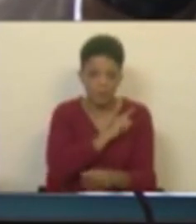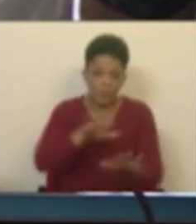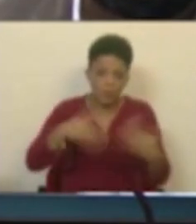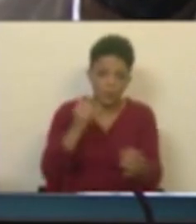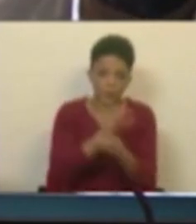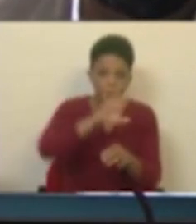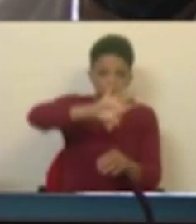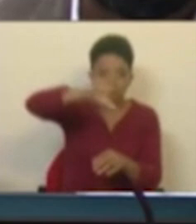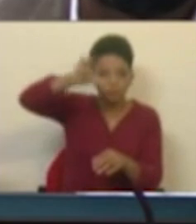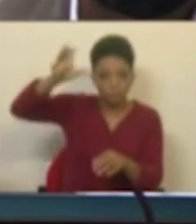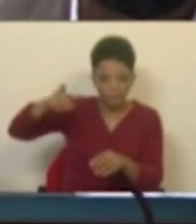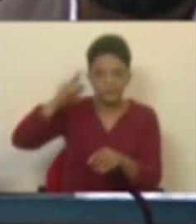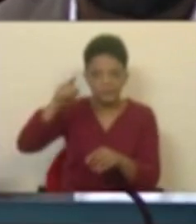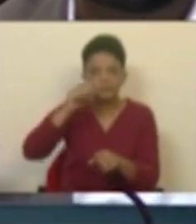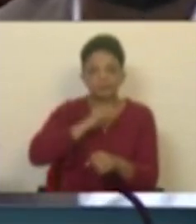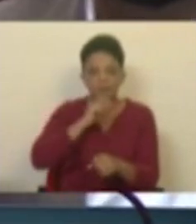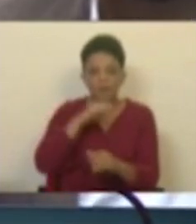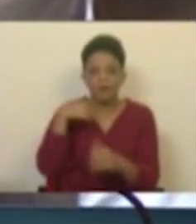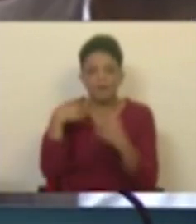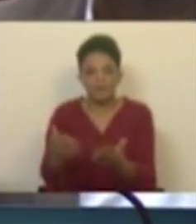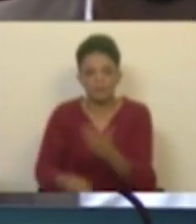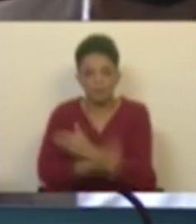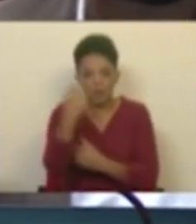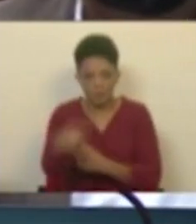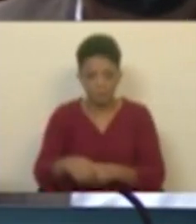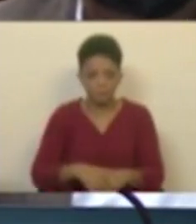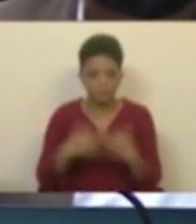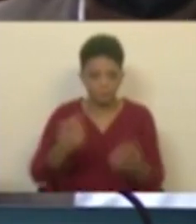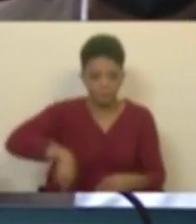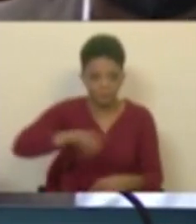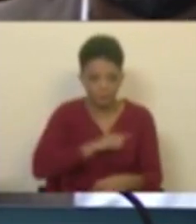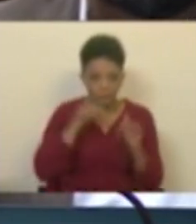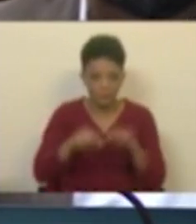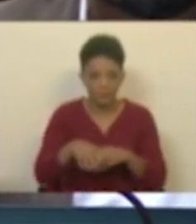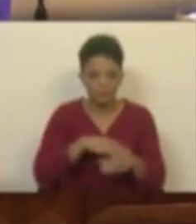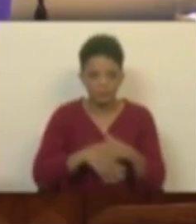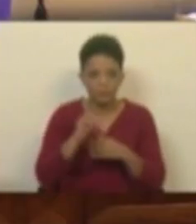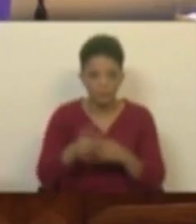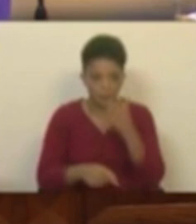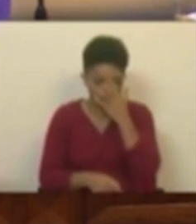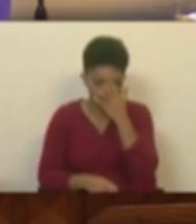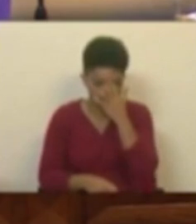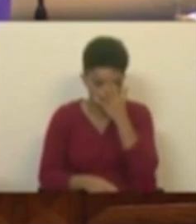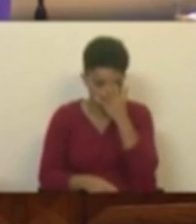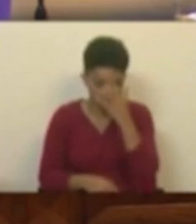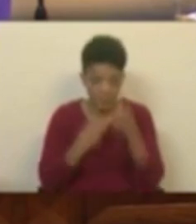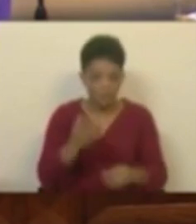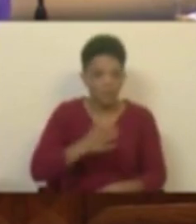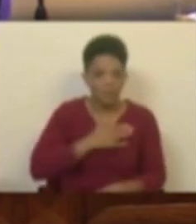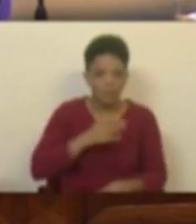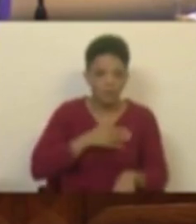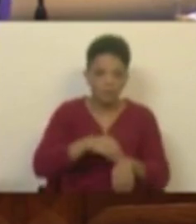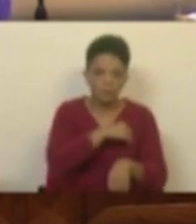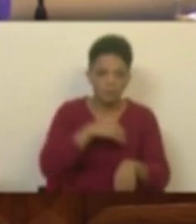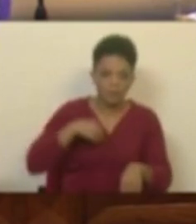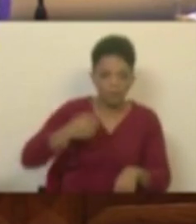noutros países quem vá fazer oferta melhor. E por isso o que nós estamos a fazer é dizer que não queremos os